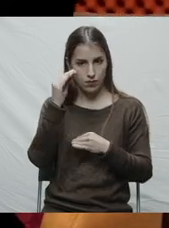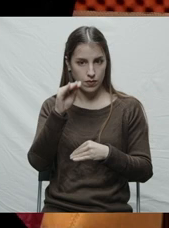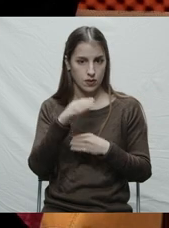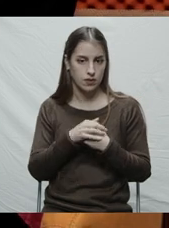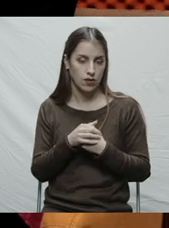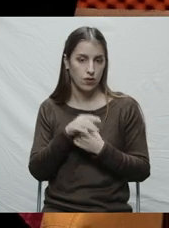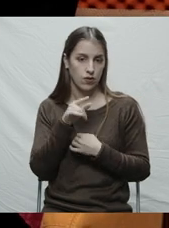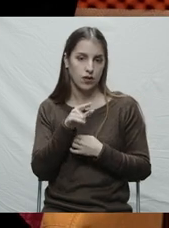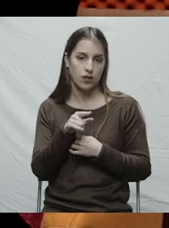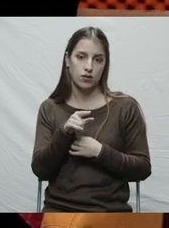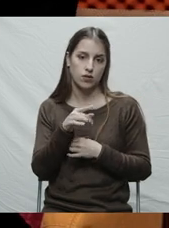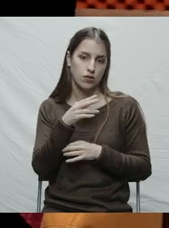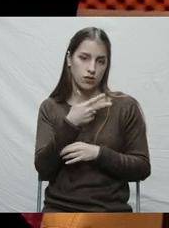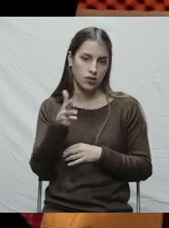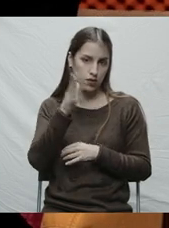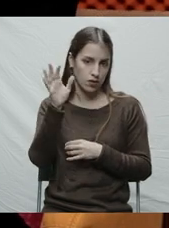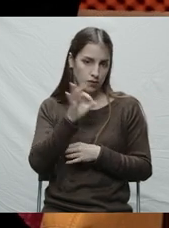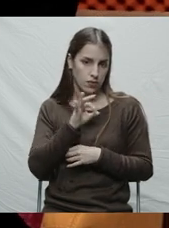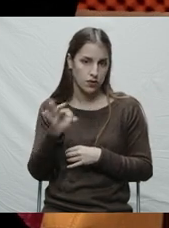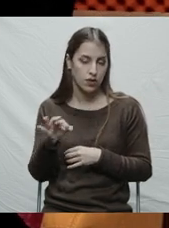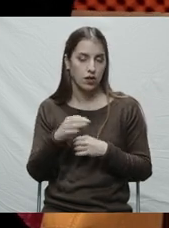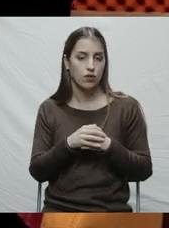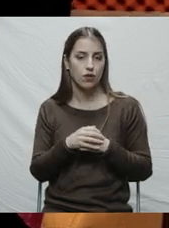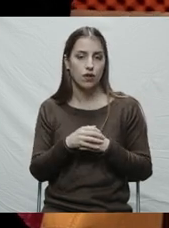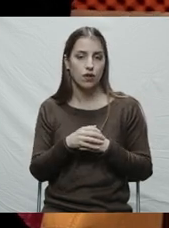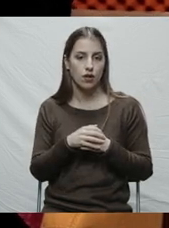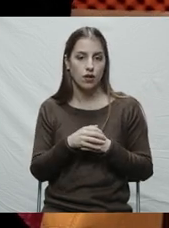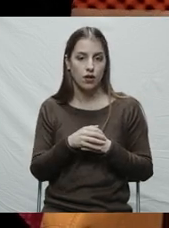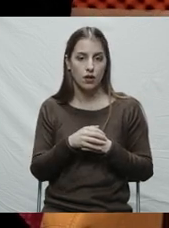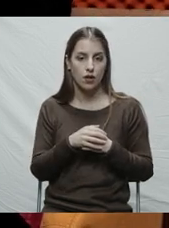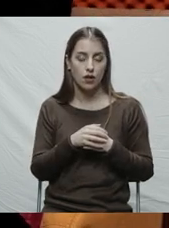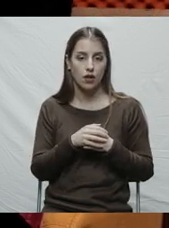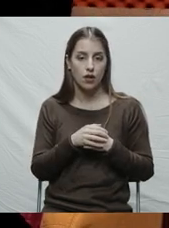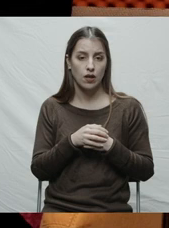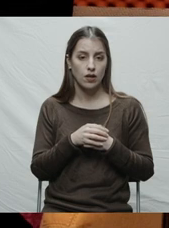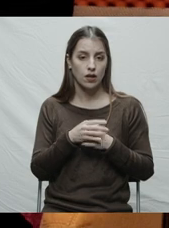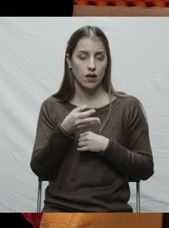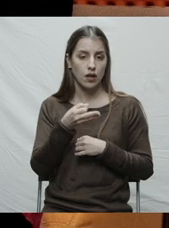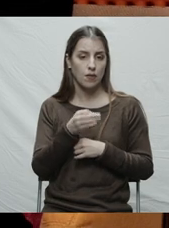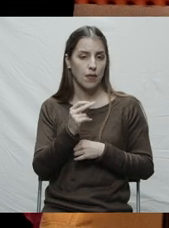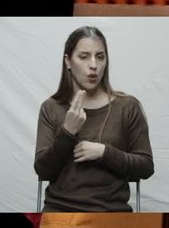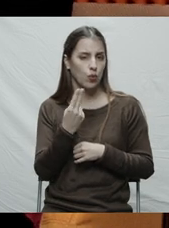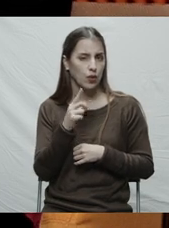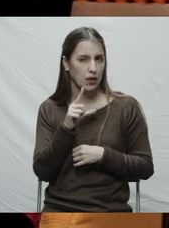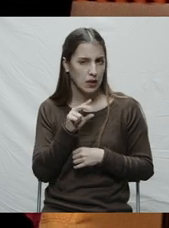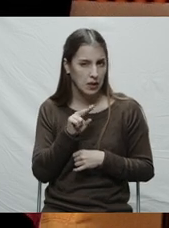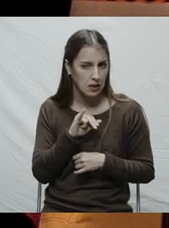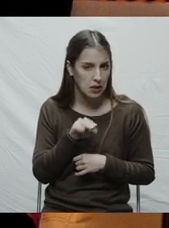Sim, efetivamente, isso foi e que determinante, também eu foi conheci. essencial, que foi a Paulina Klimovitskaya, que nós tivemos a